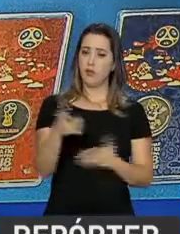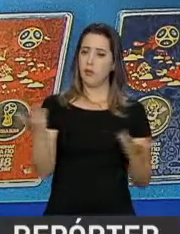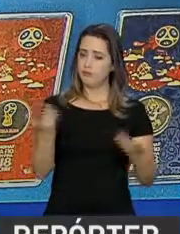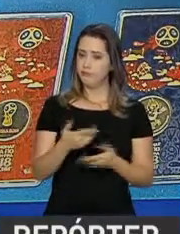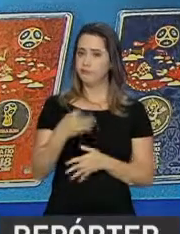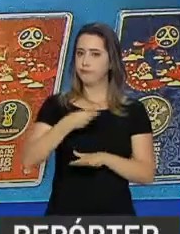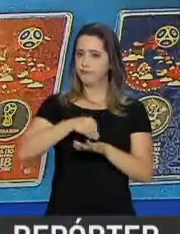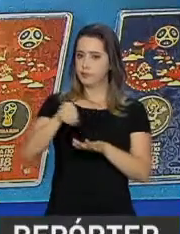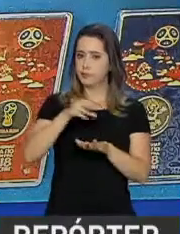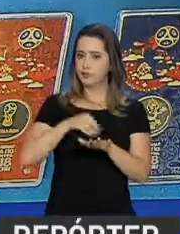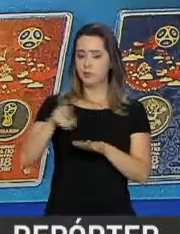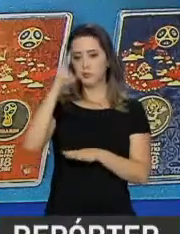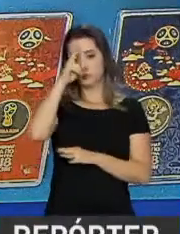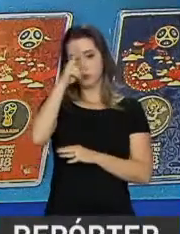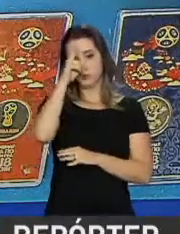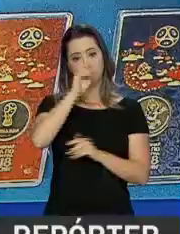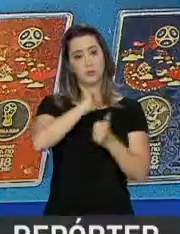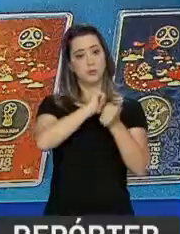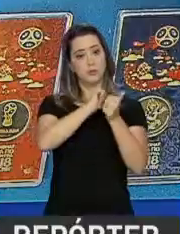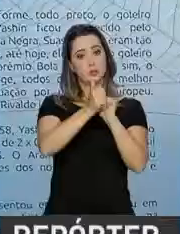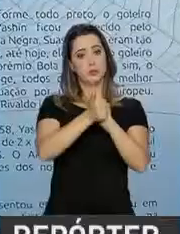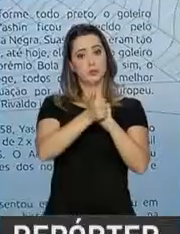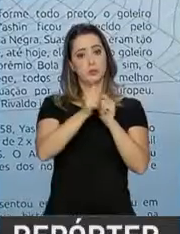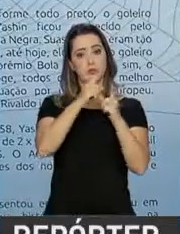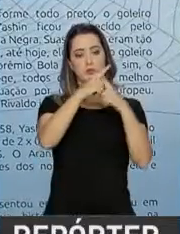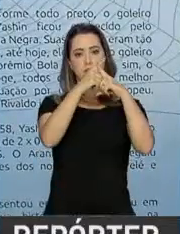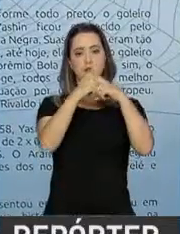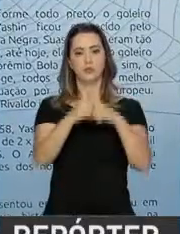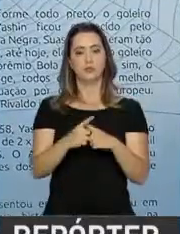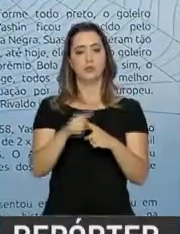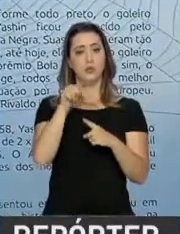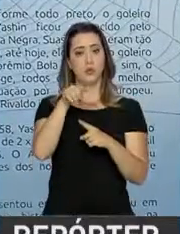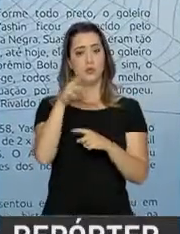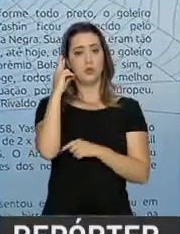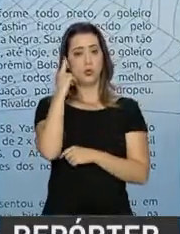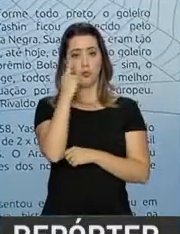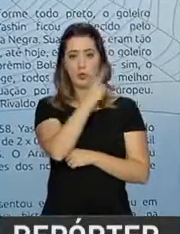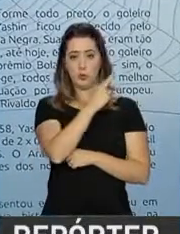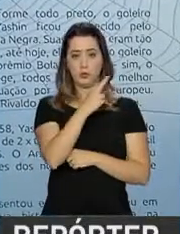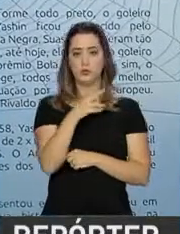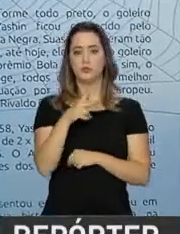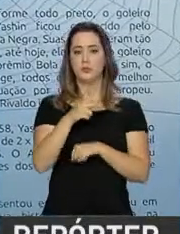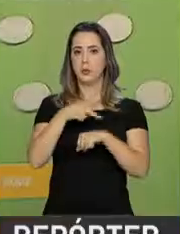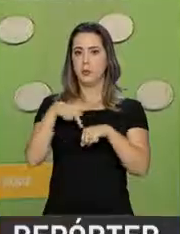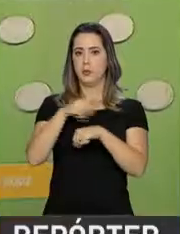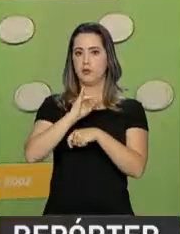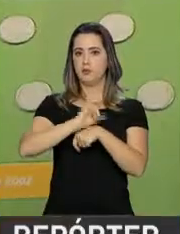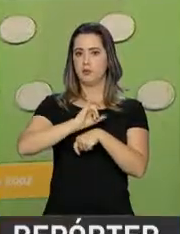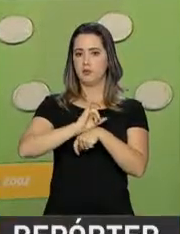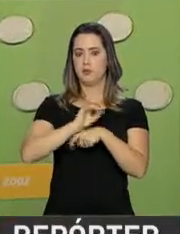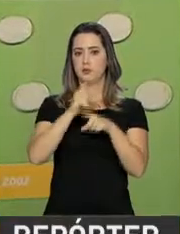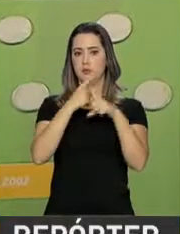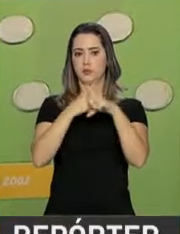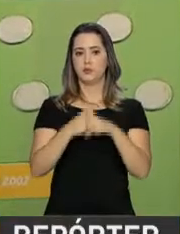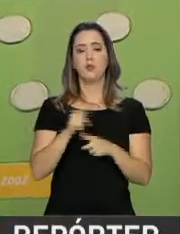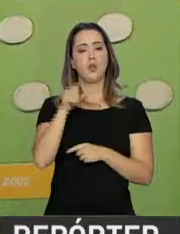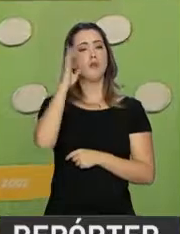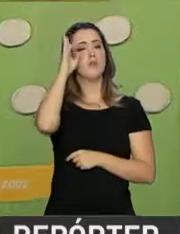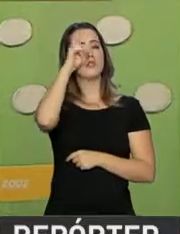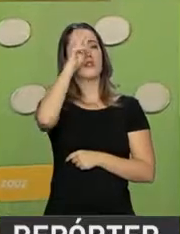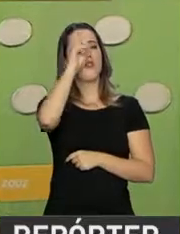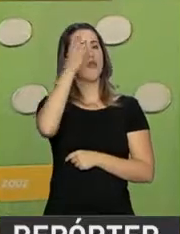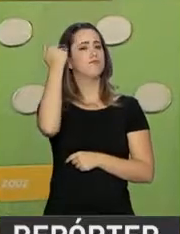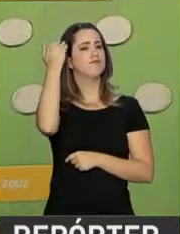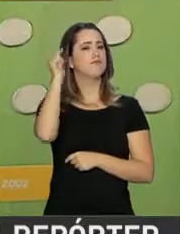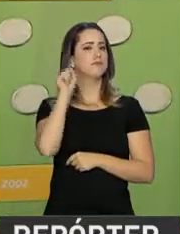sobre a história do esporte na rússia país sede do torneio em 2018 você lembra qual era a